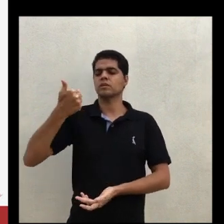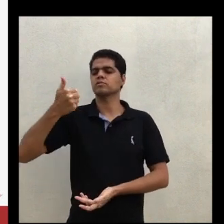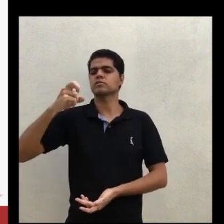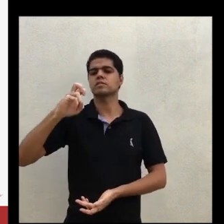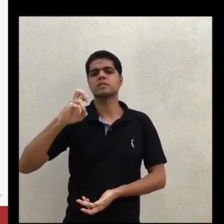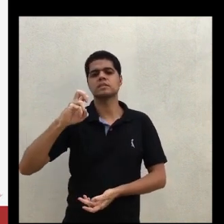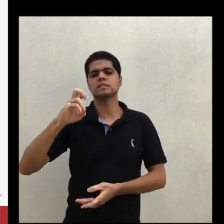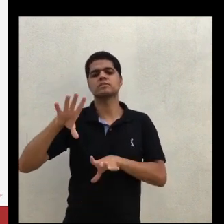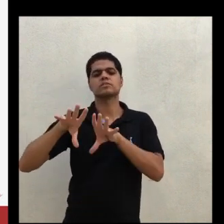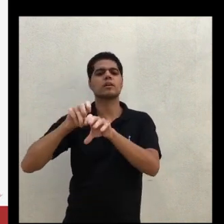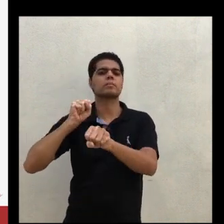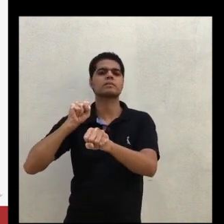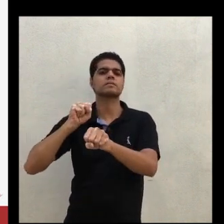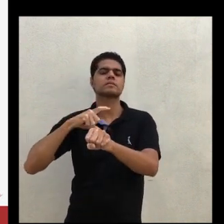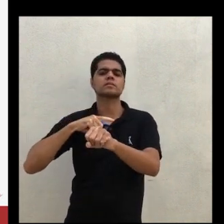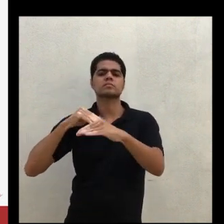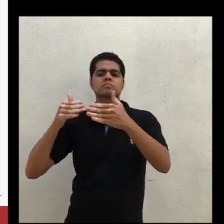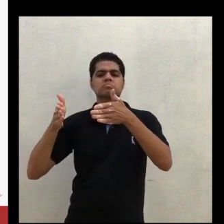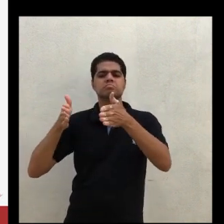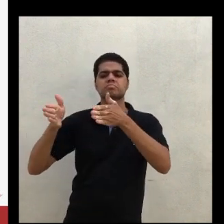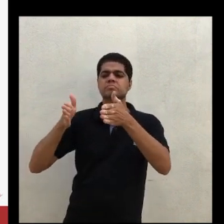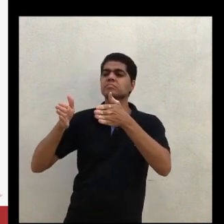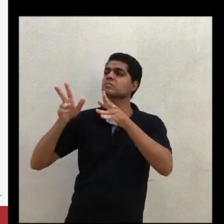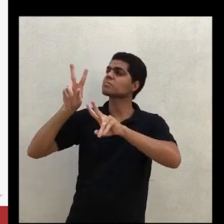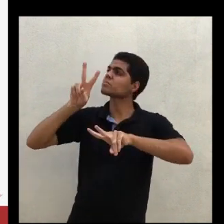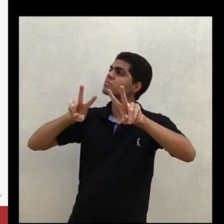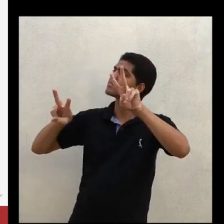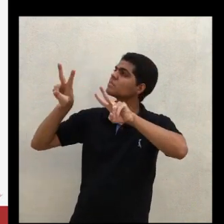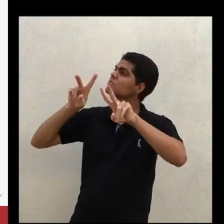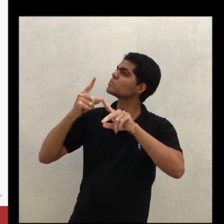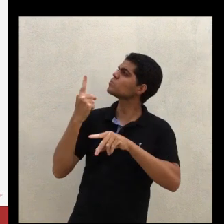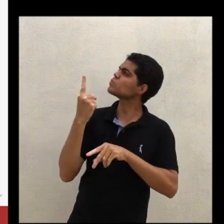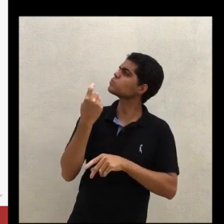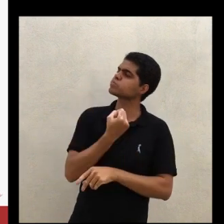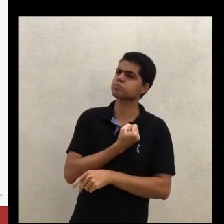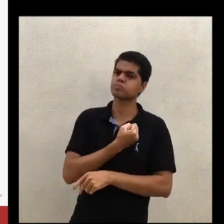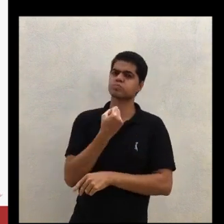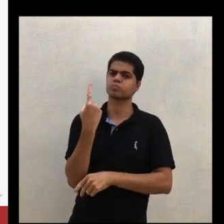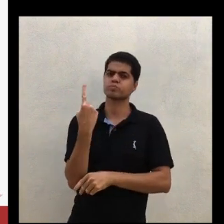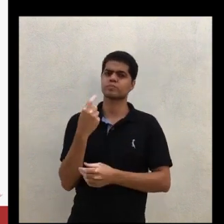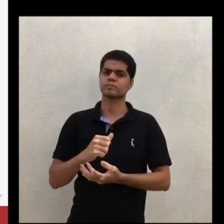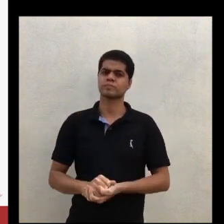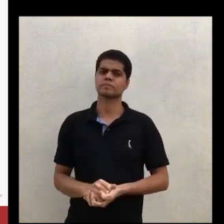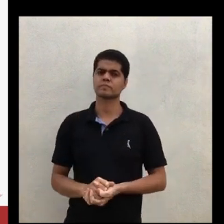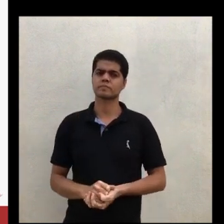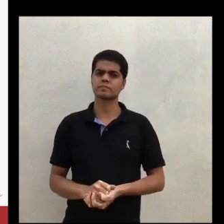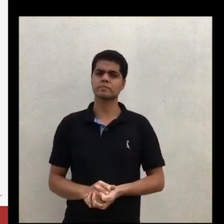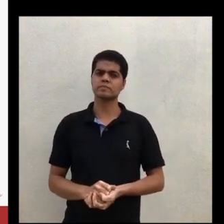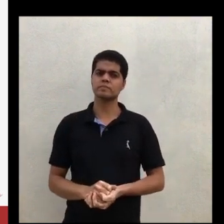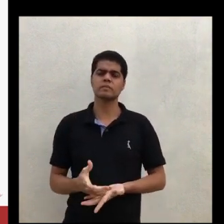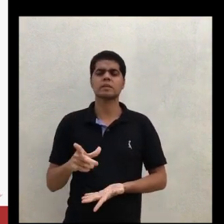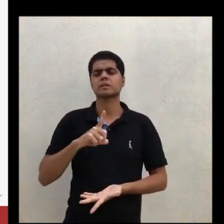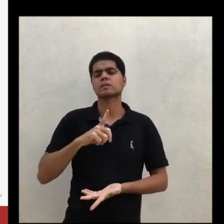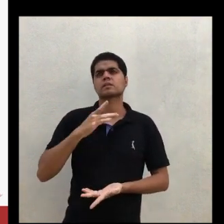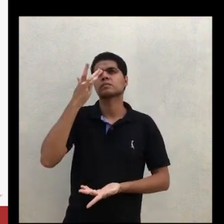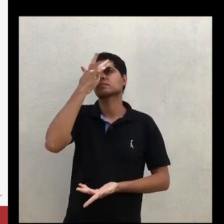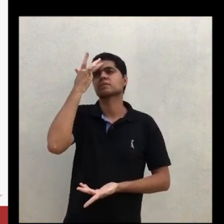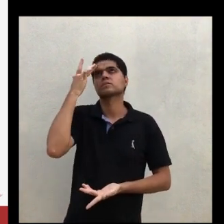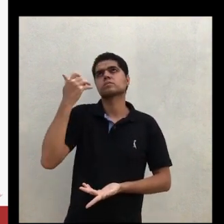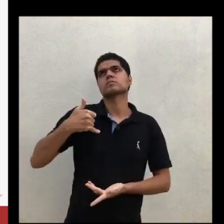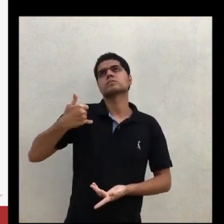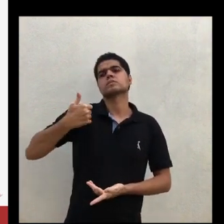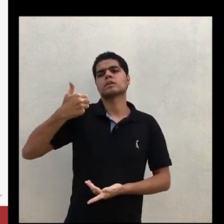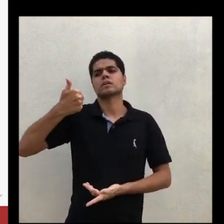né, 100%. Você pega o cara aqui que tem, sei lá, 10 anos, mais ou menos aqui. Ele está entre